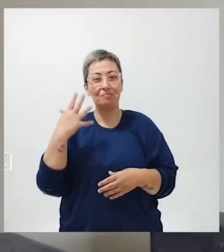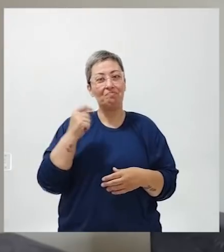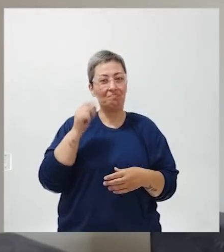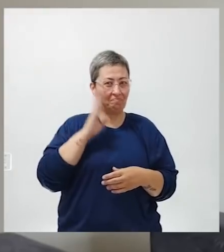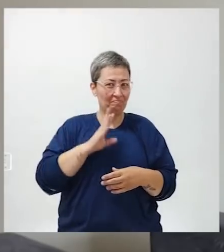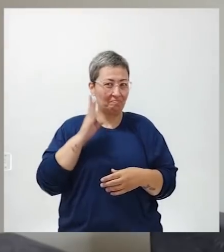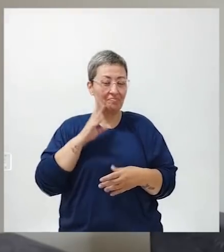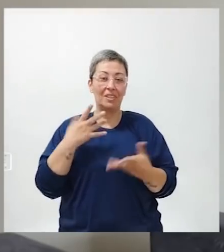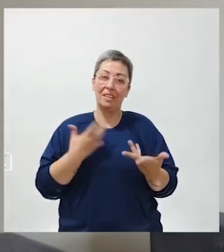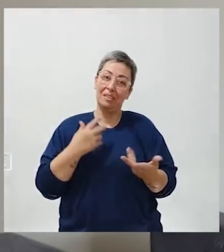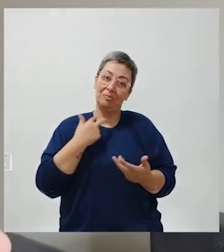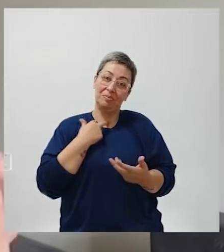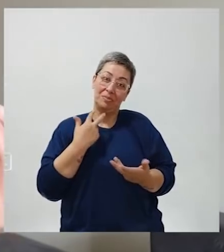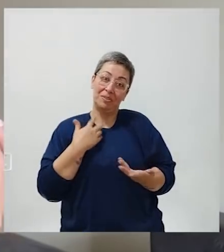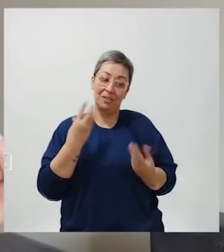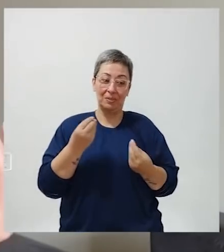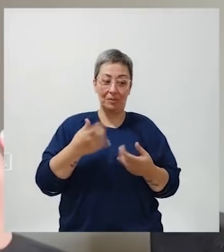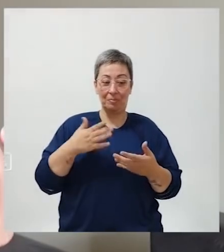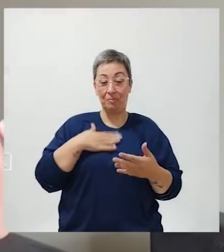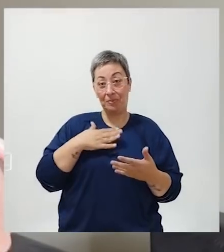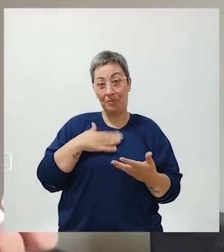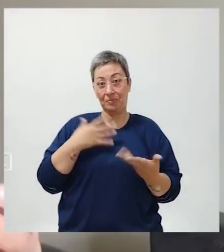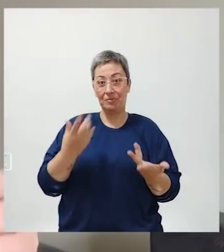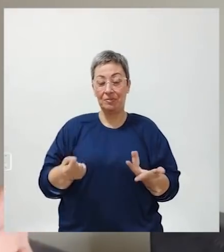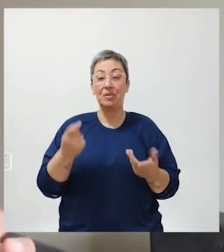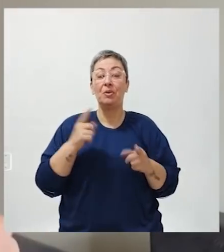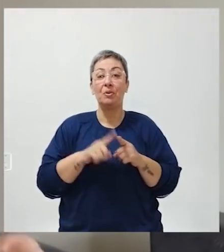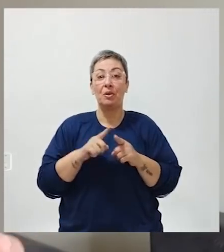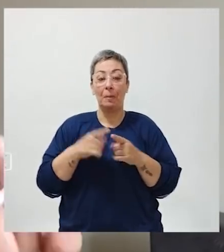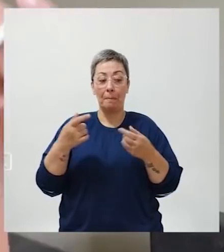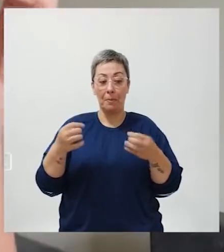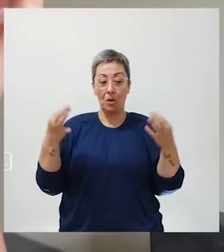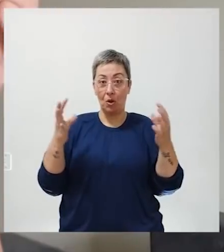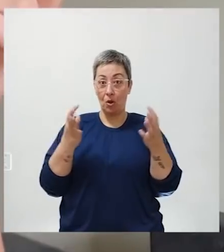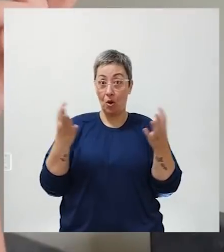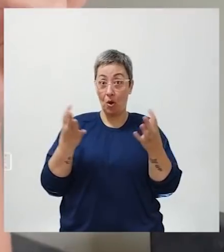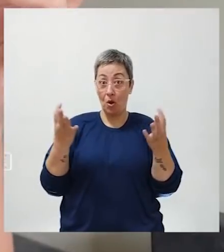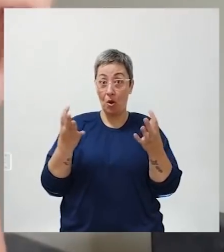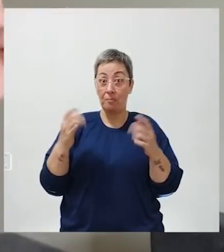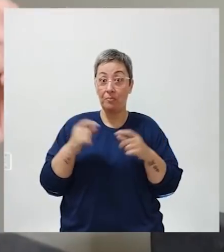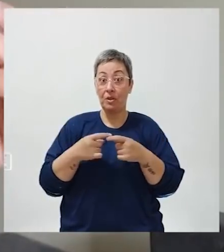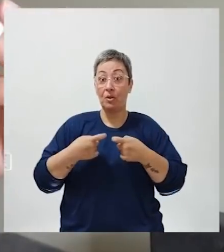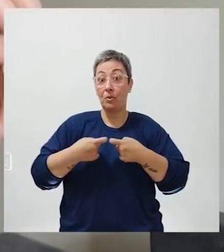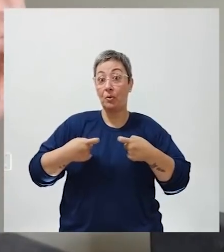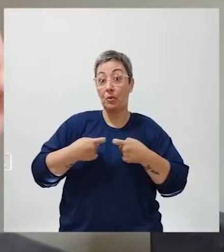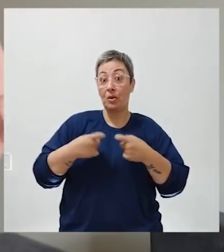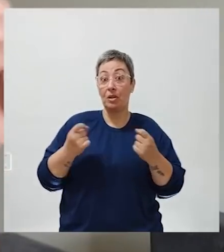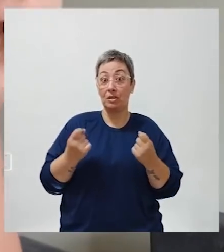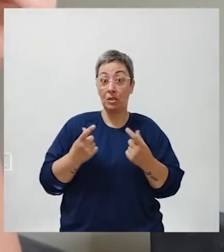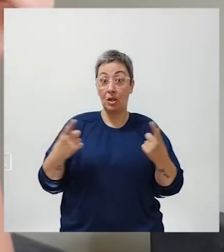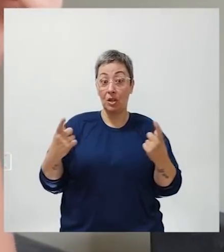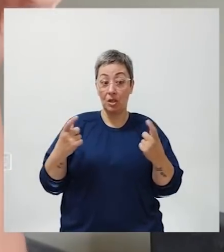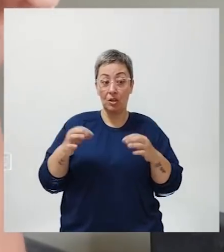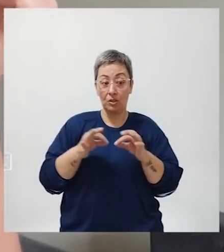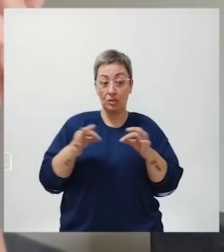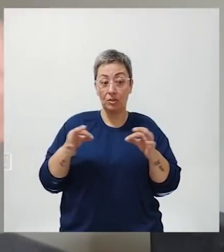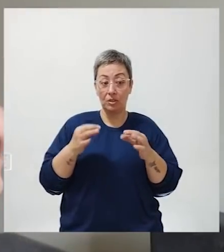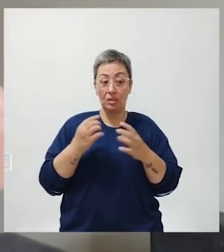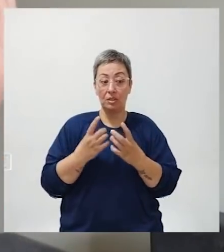muito legais. E eu não podia deixar de ter a minha máscara, não é? Você sempre tem que pegar a sua máscara aqui, ó, onde você coloca na orelha,